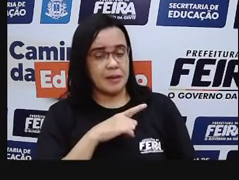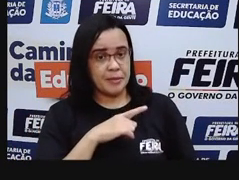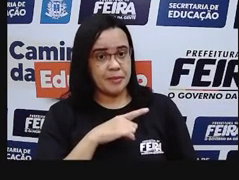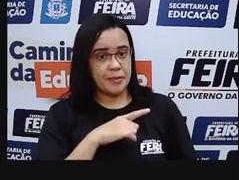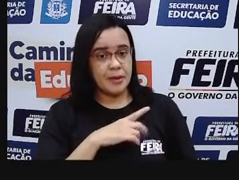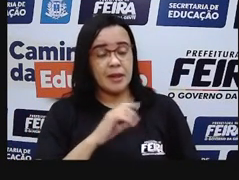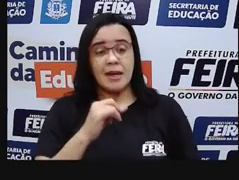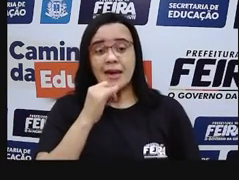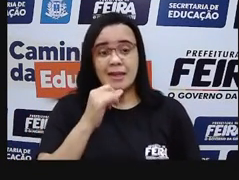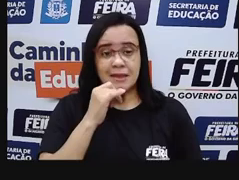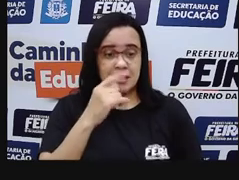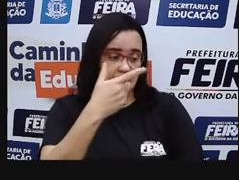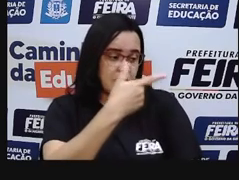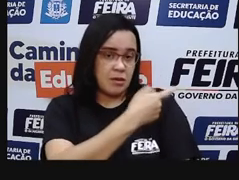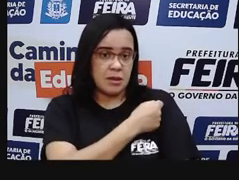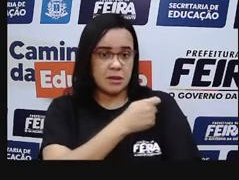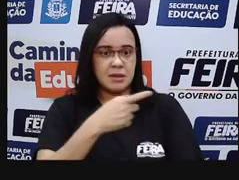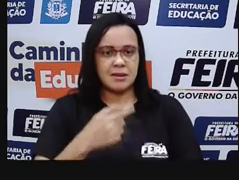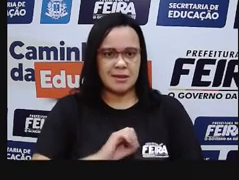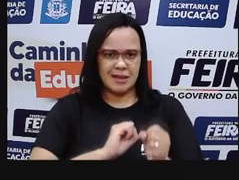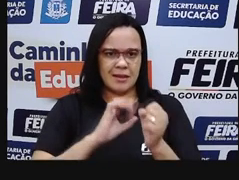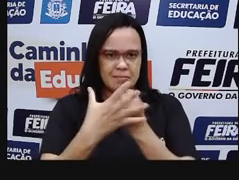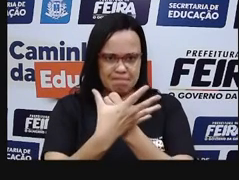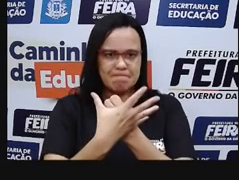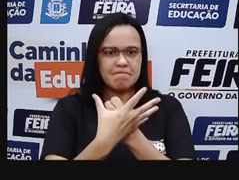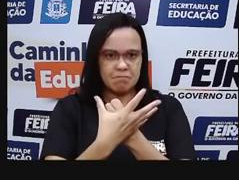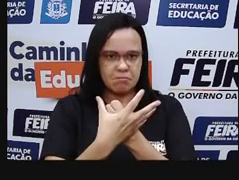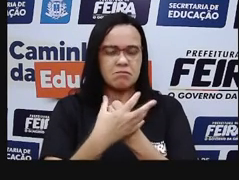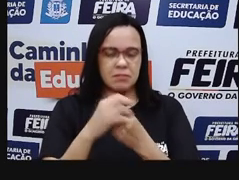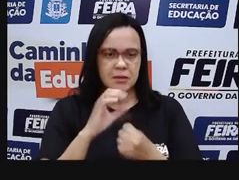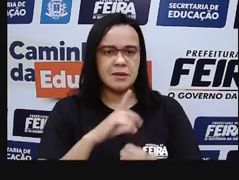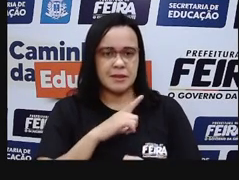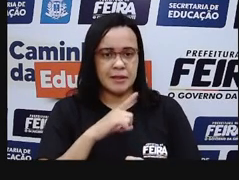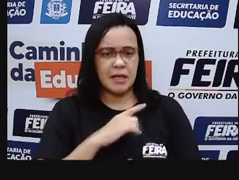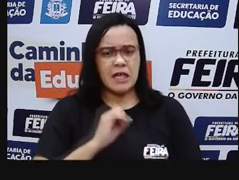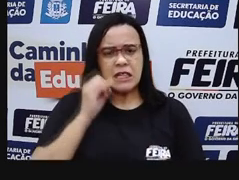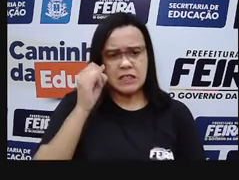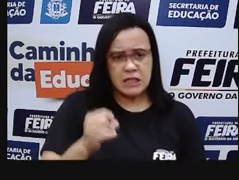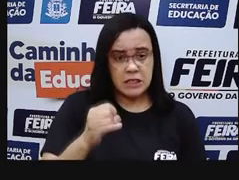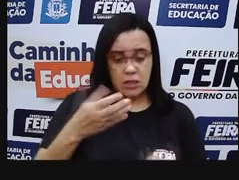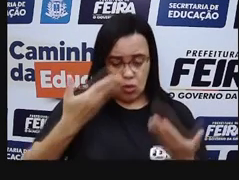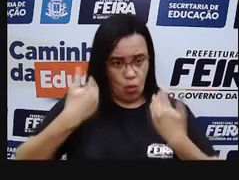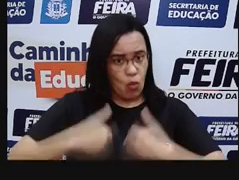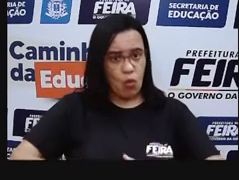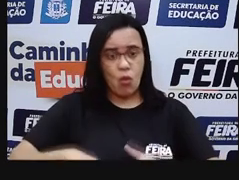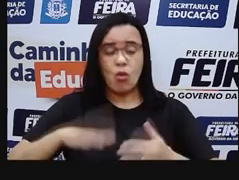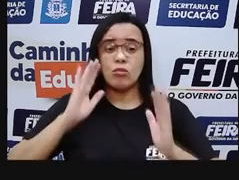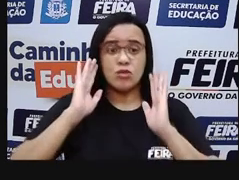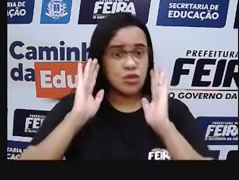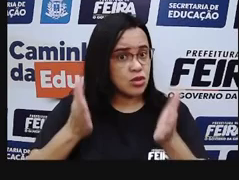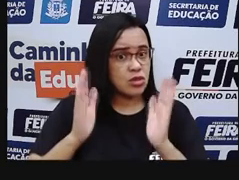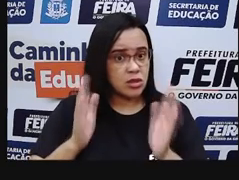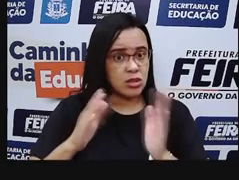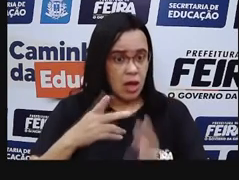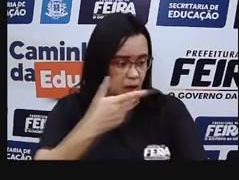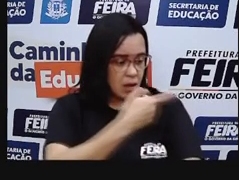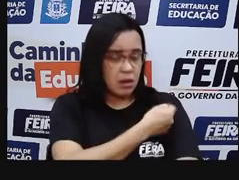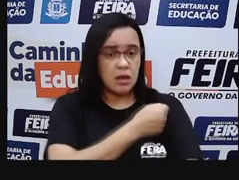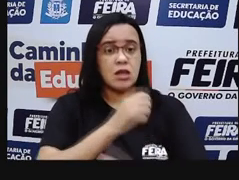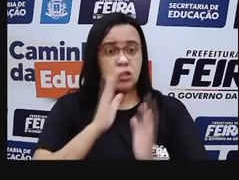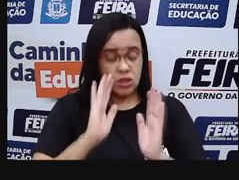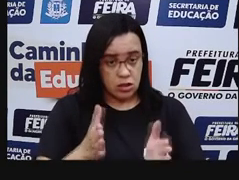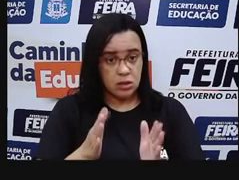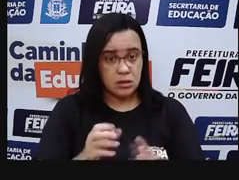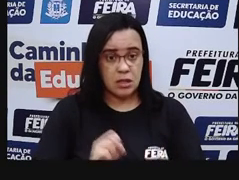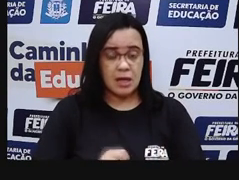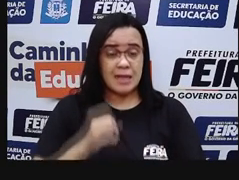convite é contra o convite o vídeo tá convite se eu já foi imunizado o que que vai acontecer se eu já tomei a vacina se